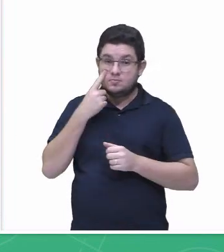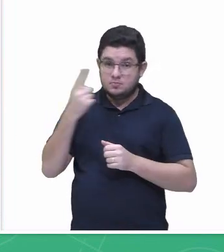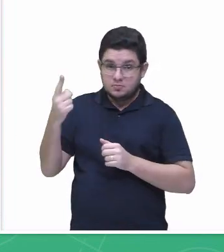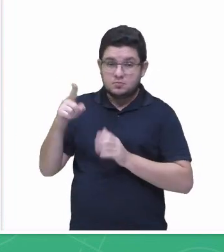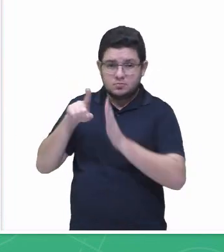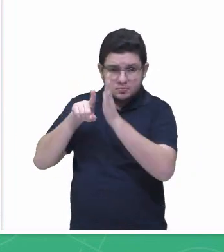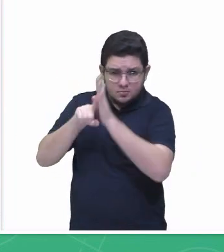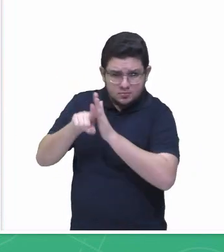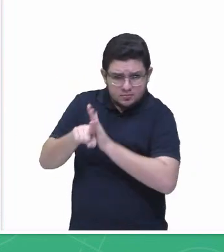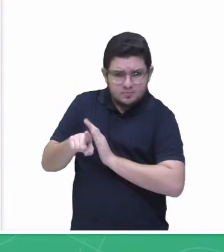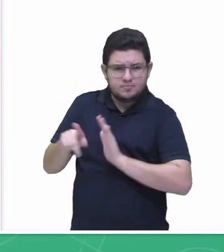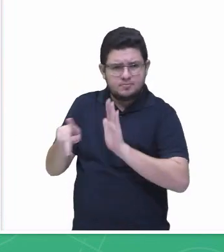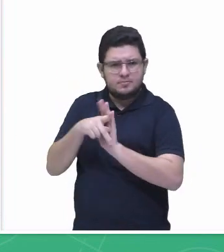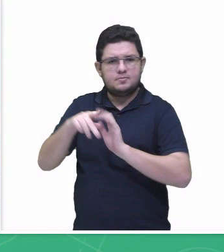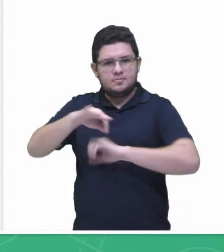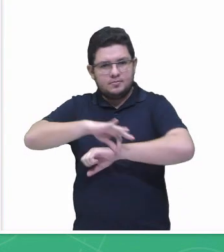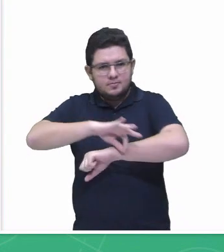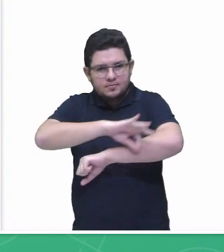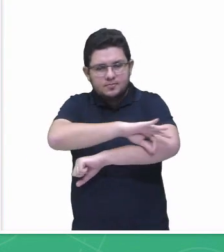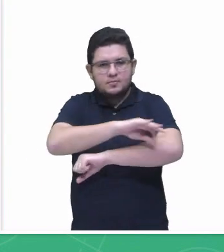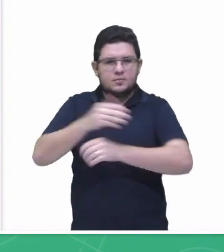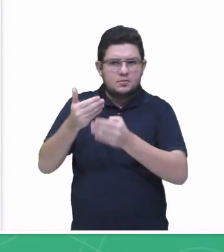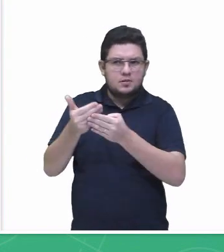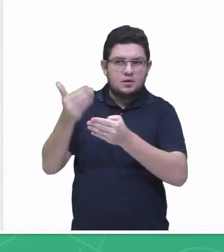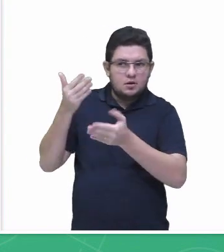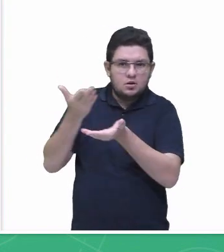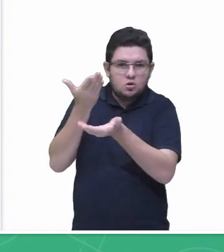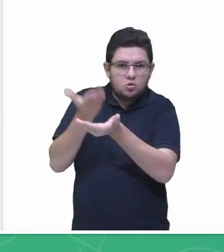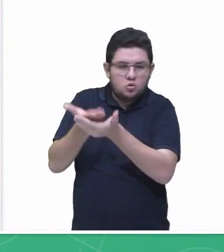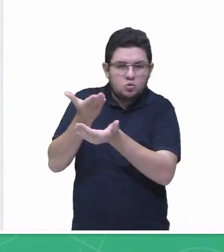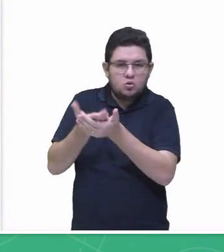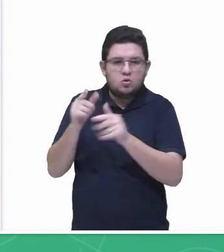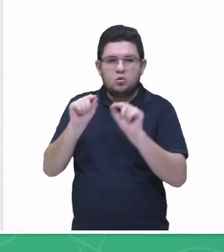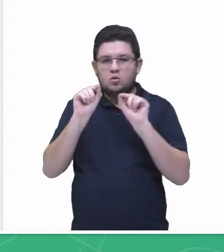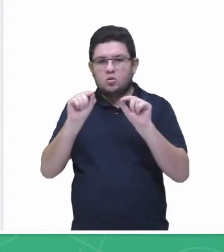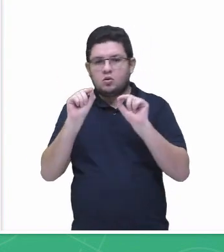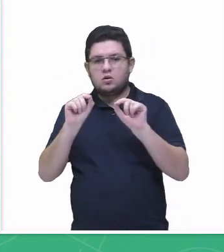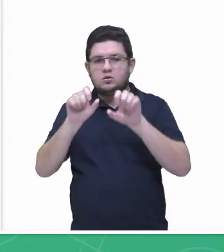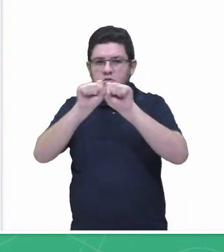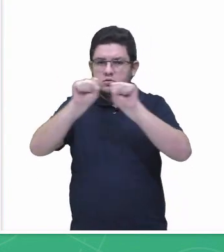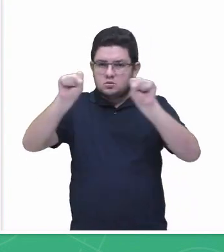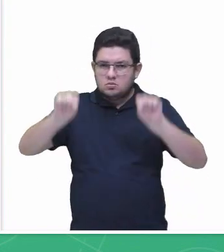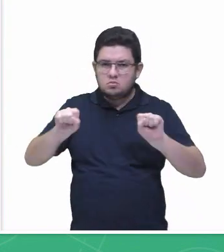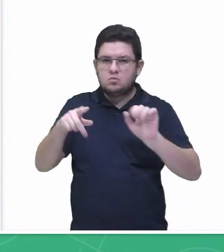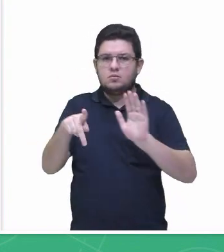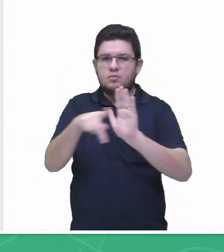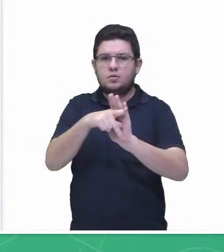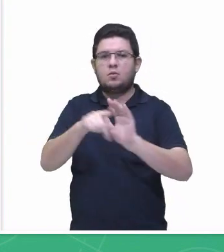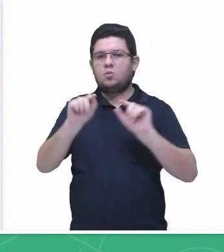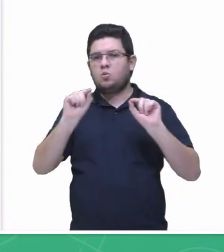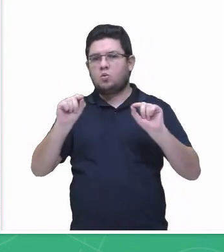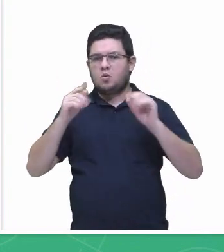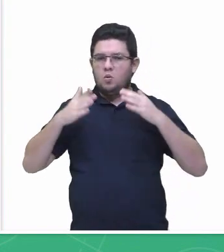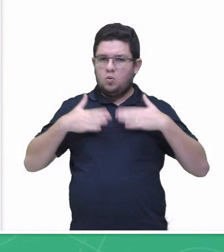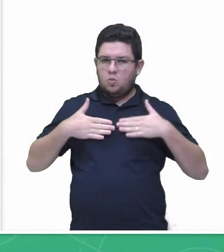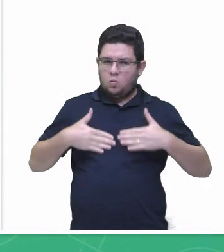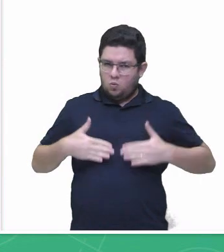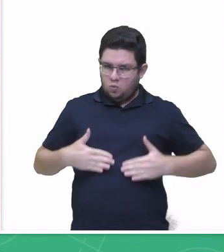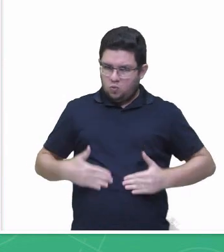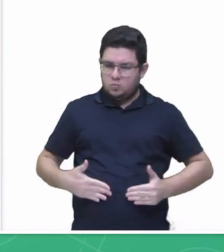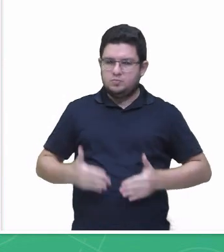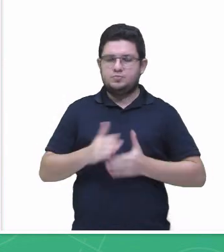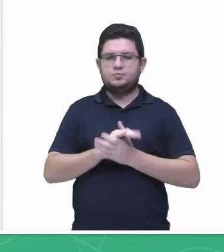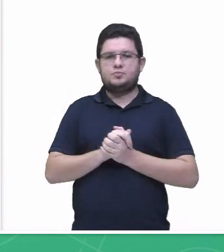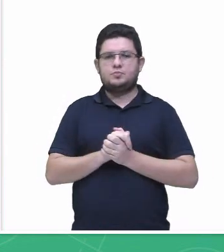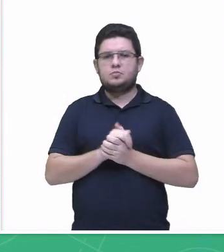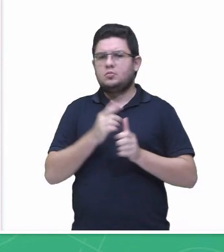biologia, aqueles conteúdos que nós já estudamos, né, sobre os sistemas que fazem parte aí do corpo humano. Né? Então, a